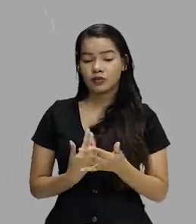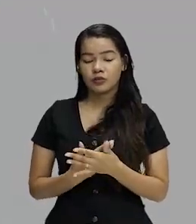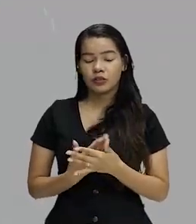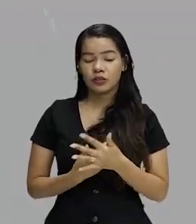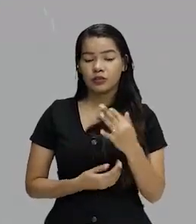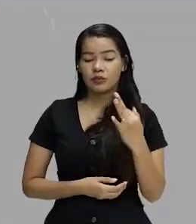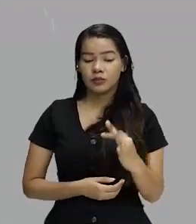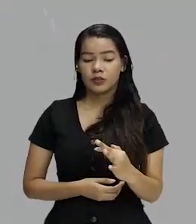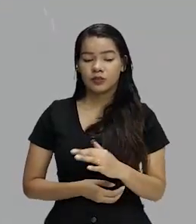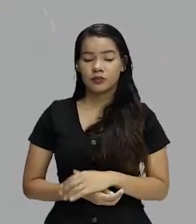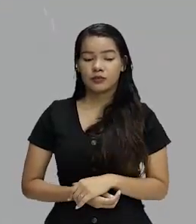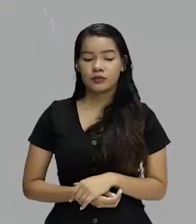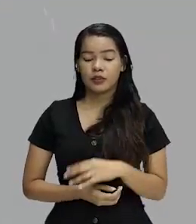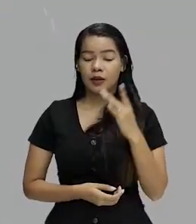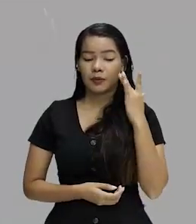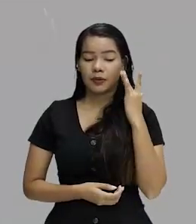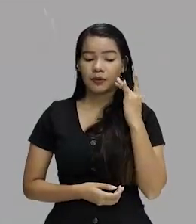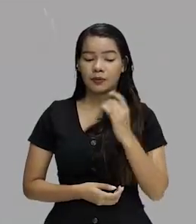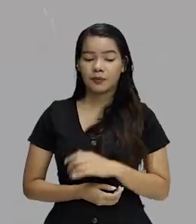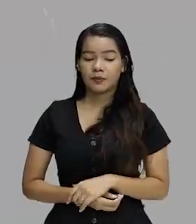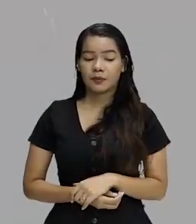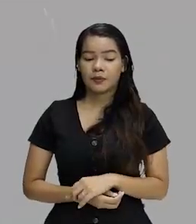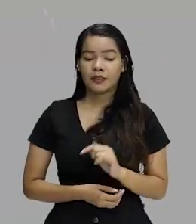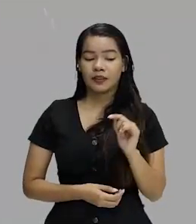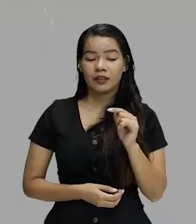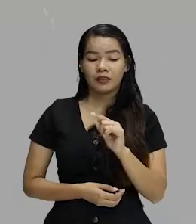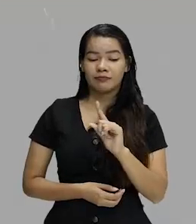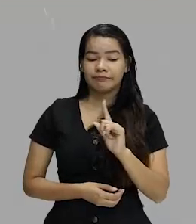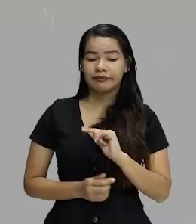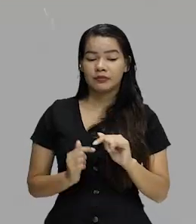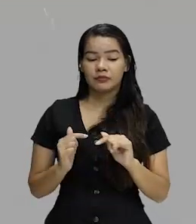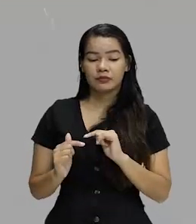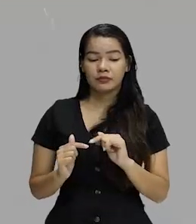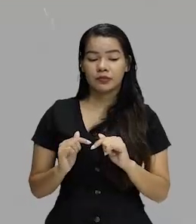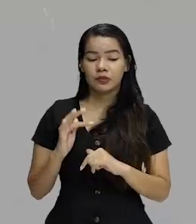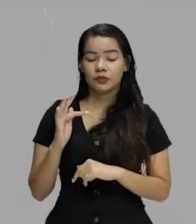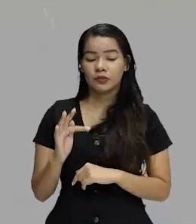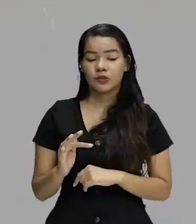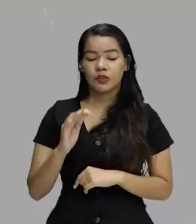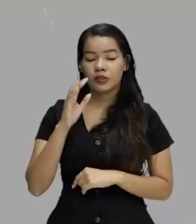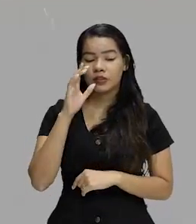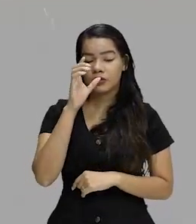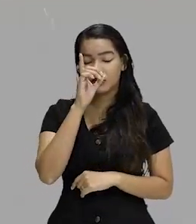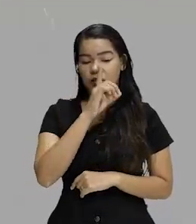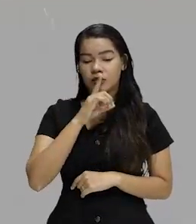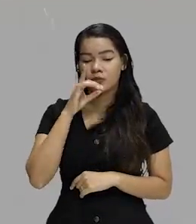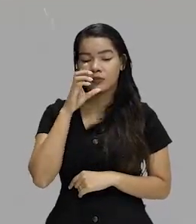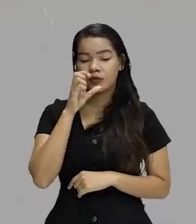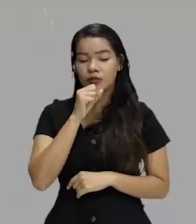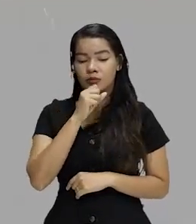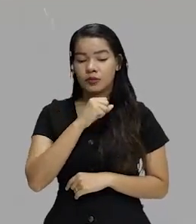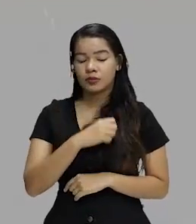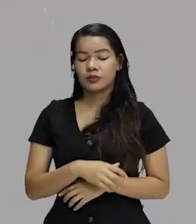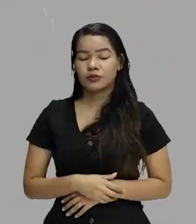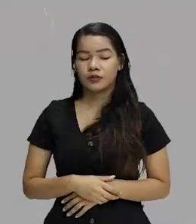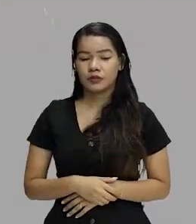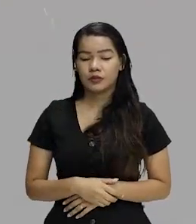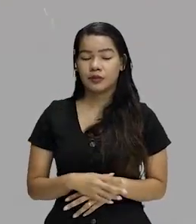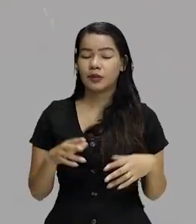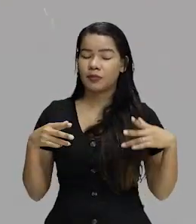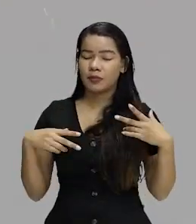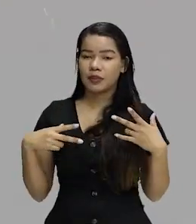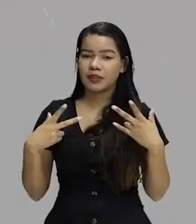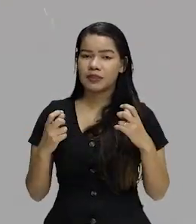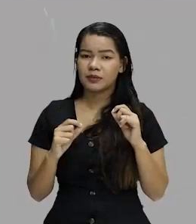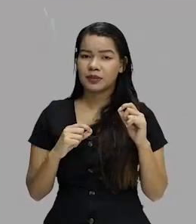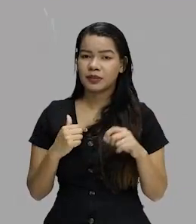amanhã. He will not work next weekend. Ele não trabalhará no próximo fim de semana. Percebam que